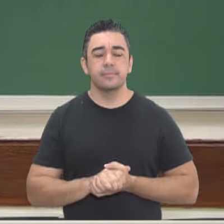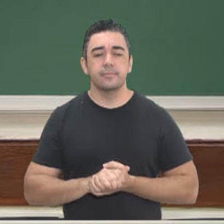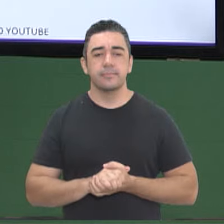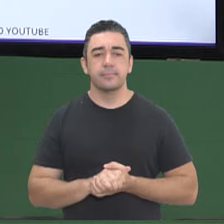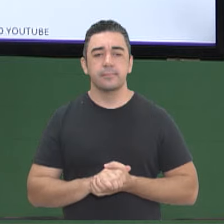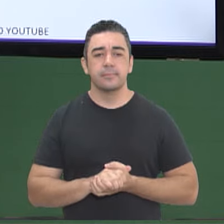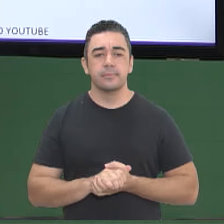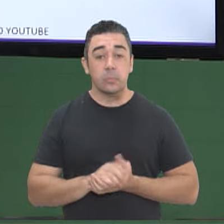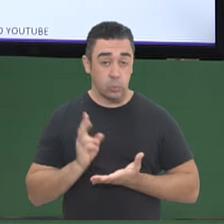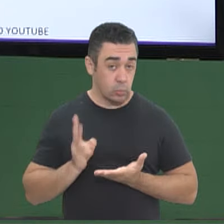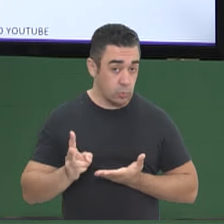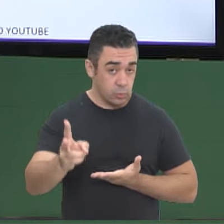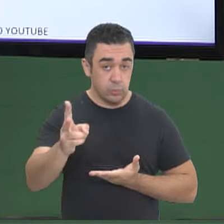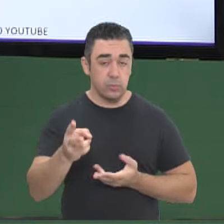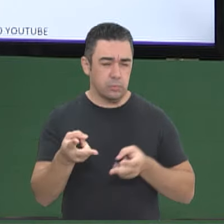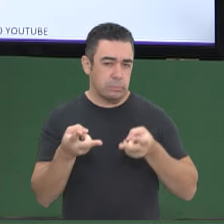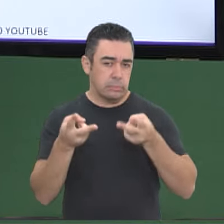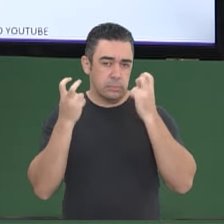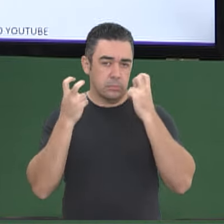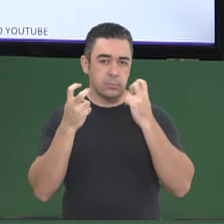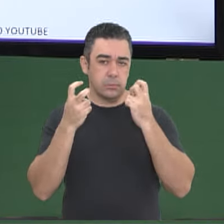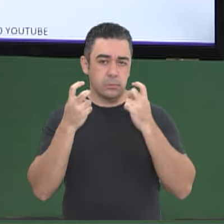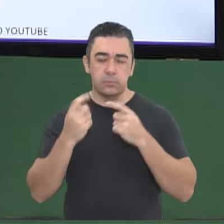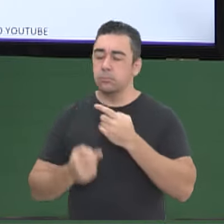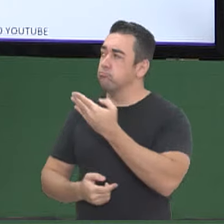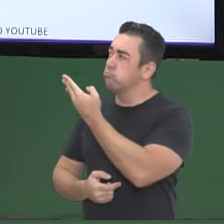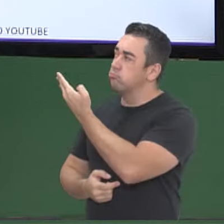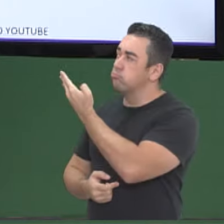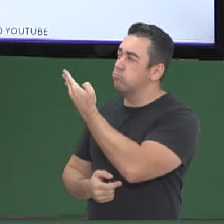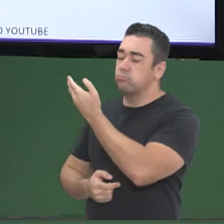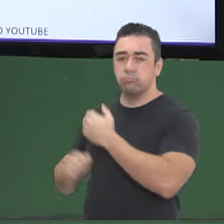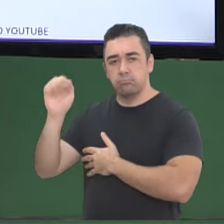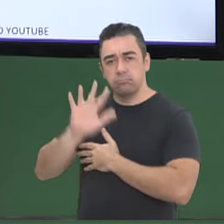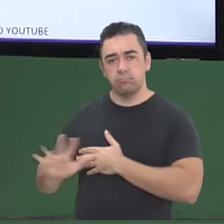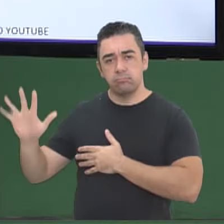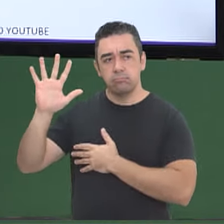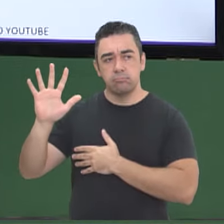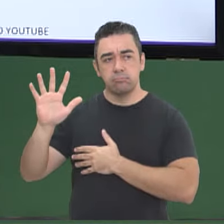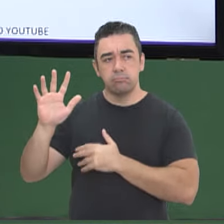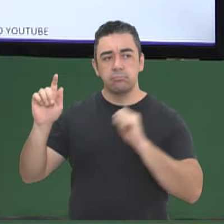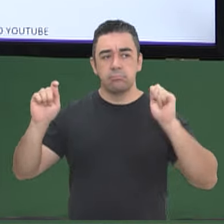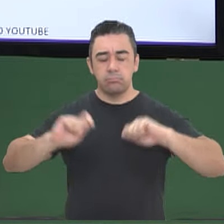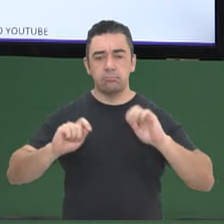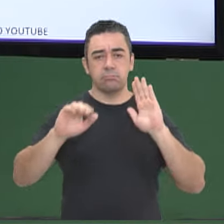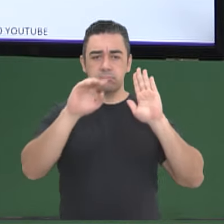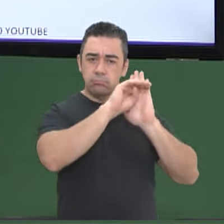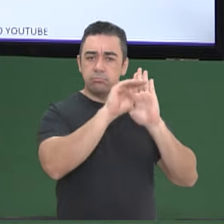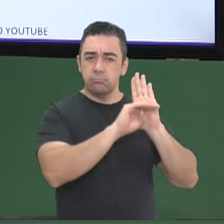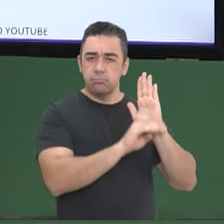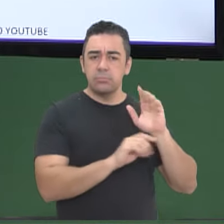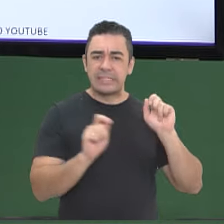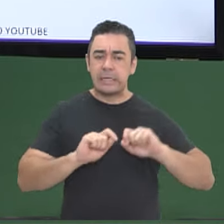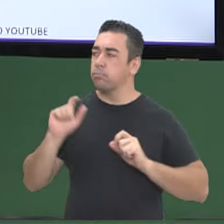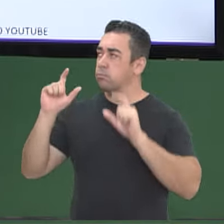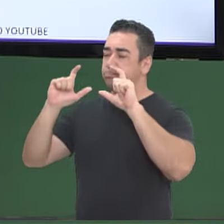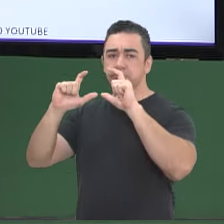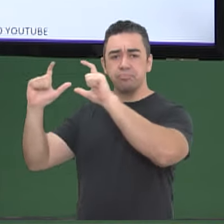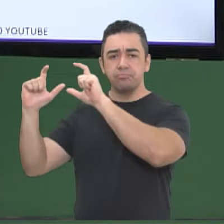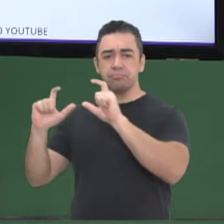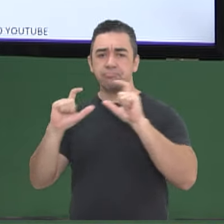Na sequência, pessoal, observem essa imagem. Então, aqui eu tenho várias possibilidades. Estou falando do